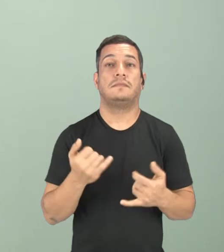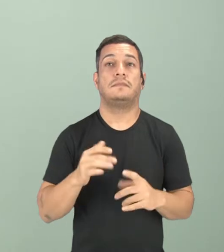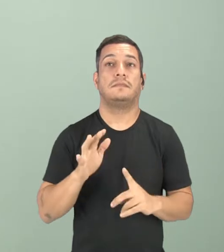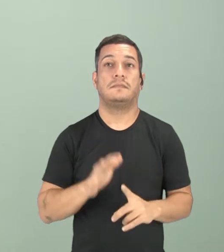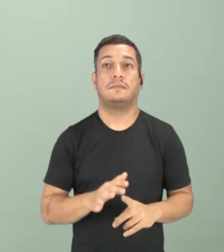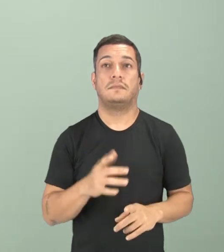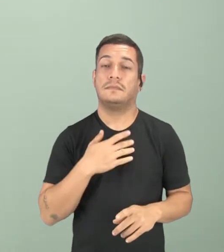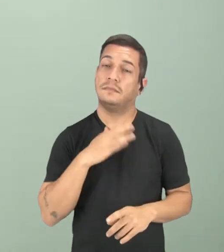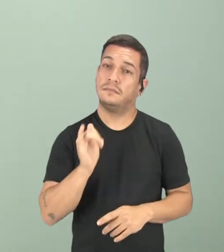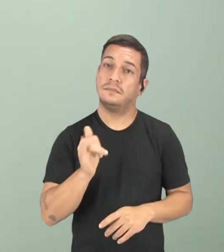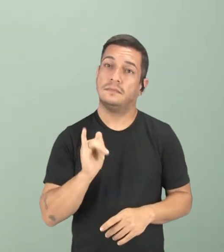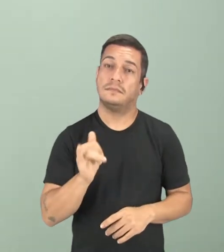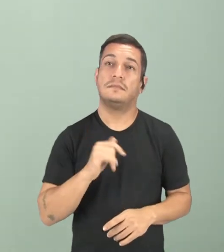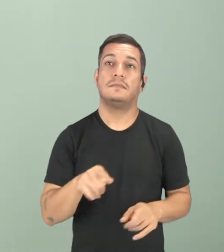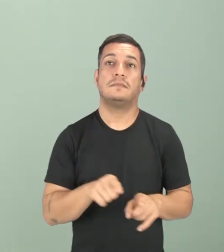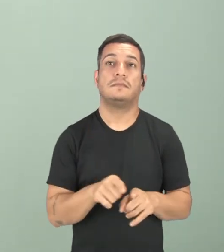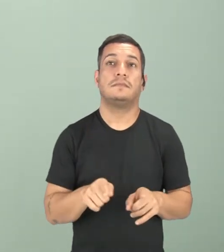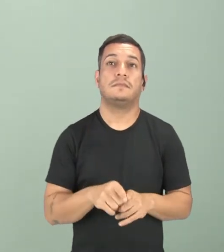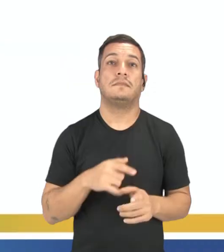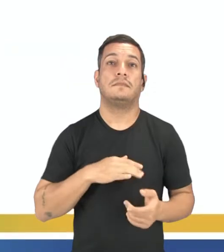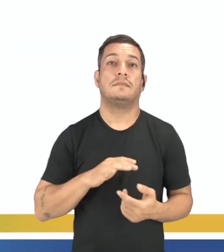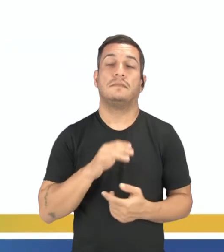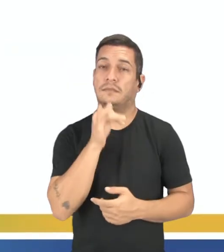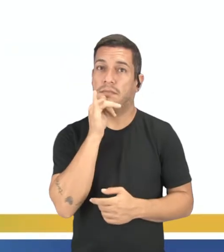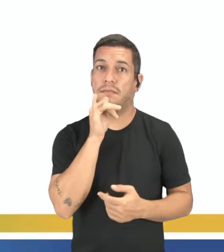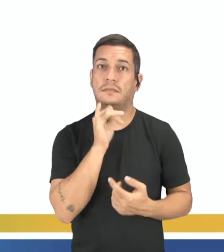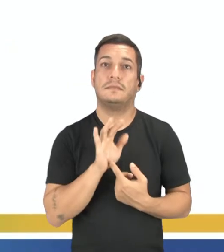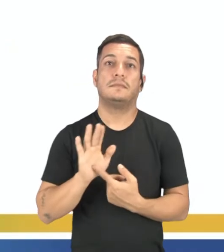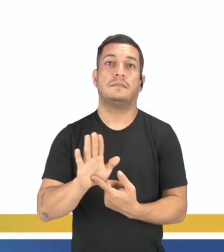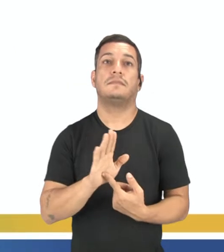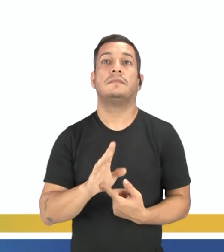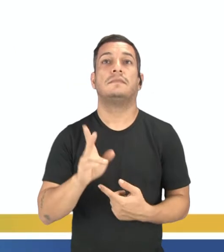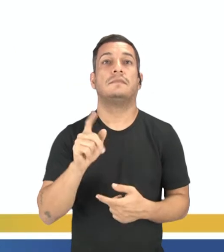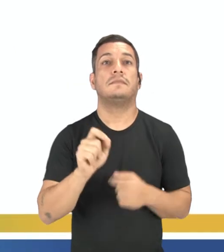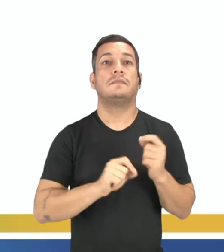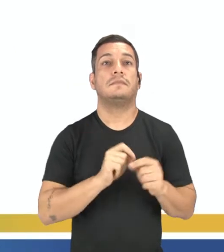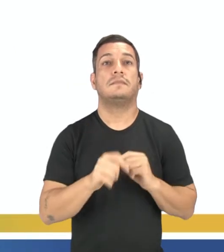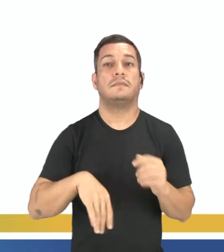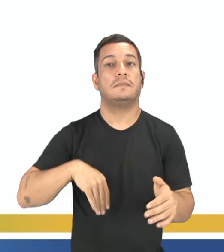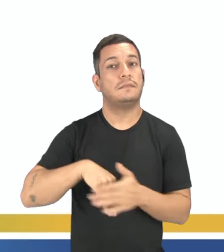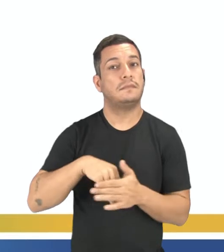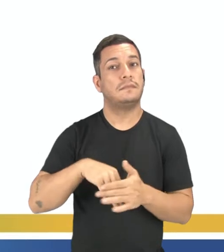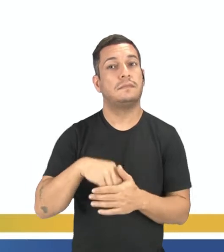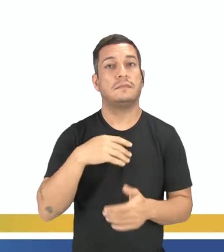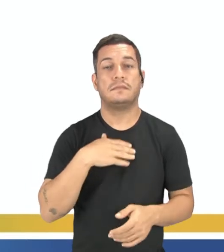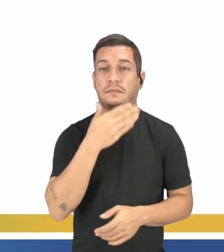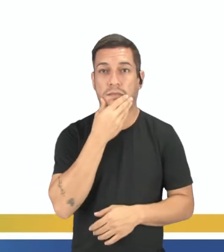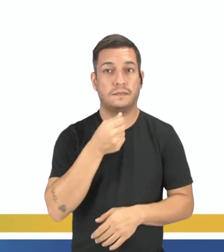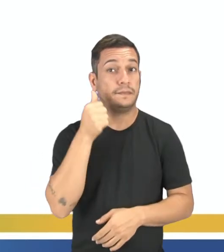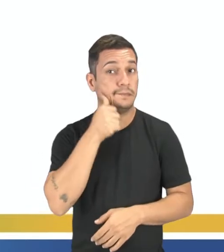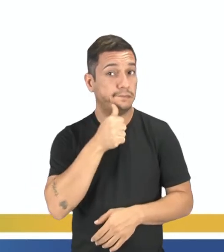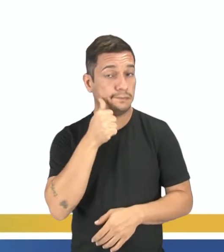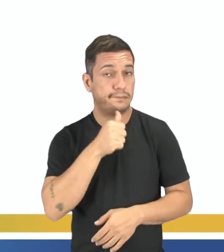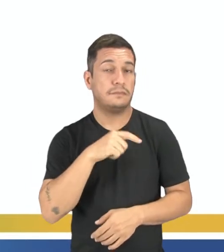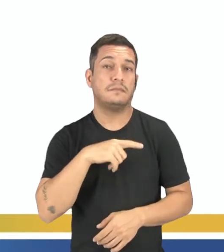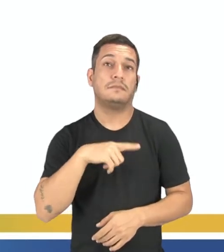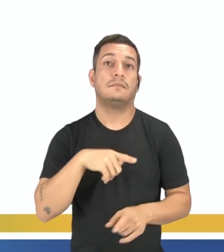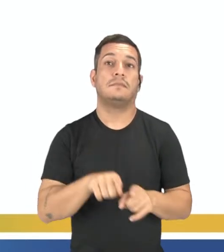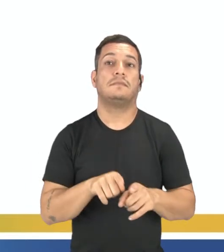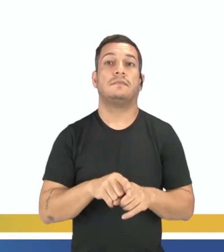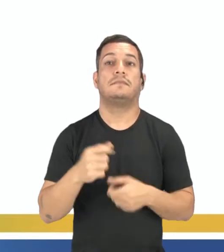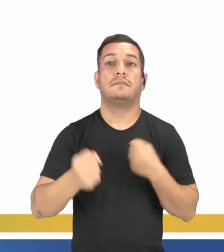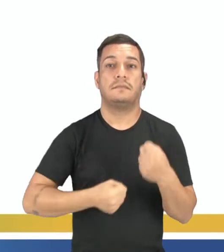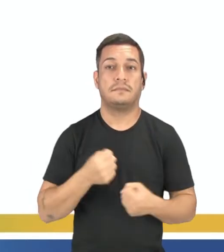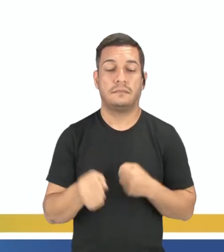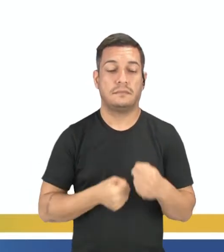em jogos de integração, como eu havia dito, e eu trouxe um exemplo para vocês aqui, que é a questão do futebol masculino e feminino.